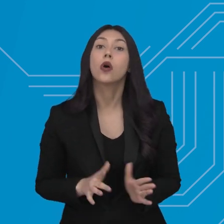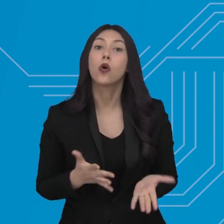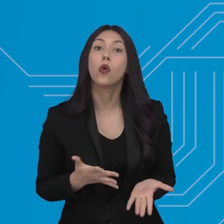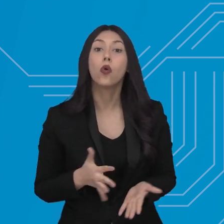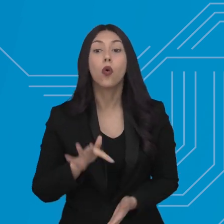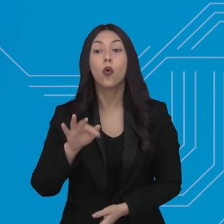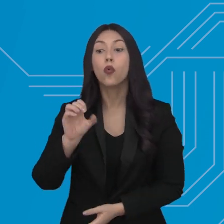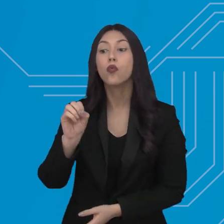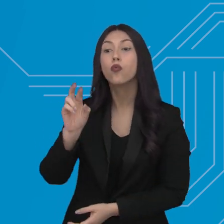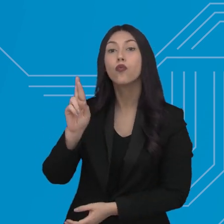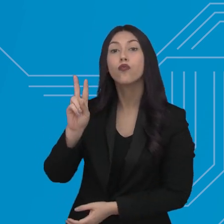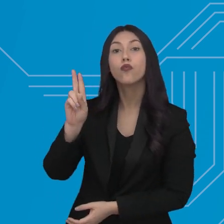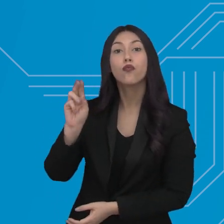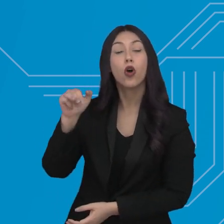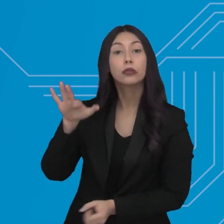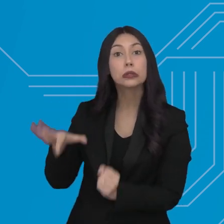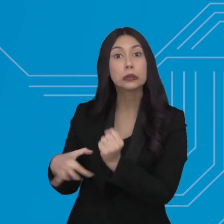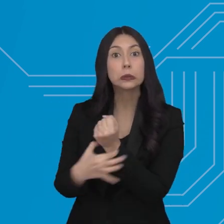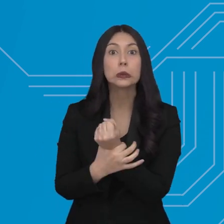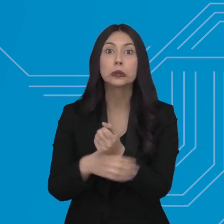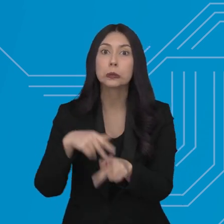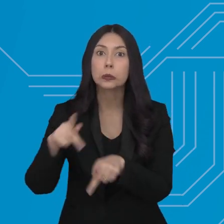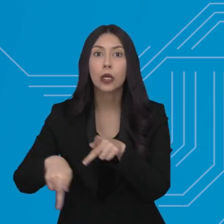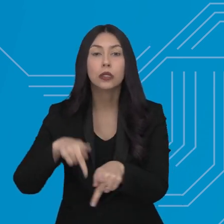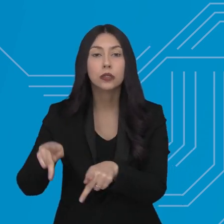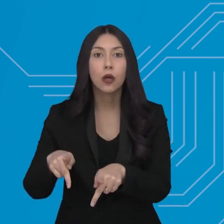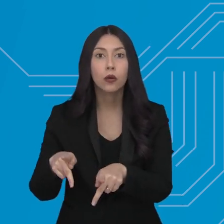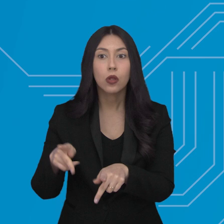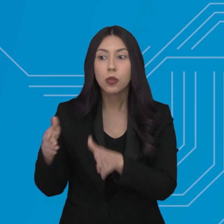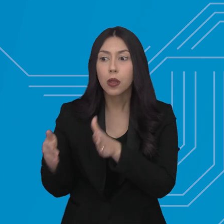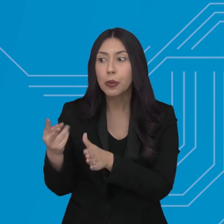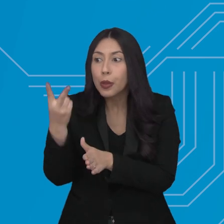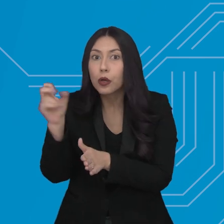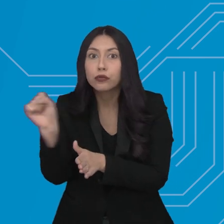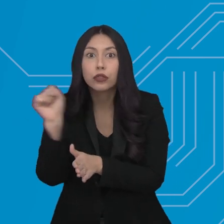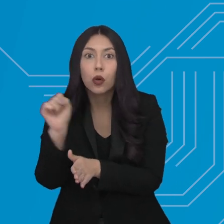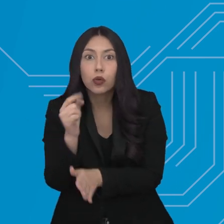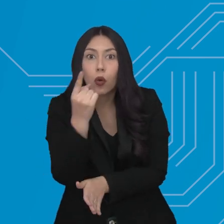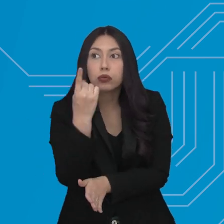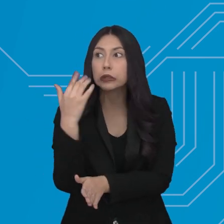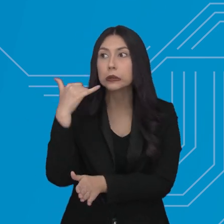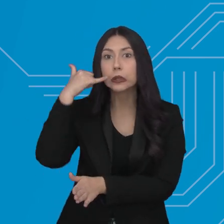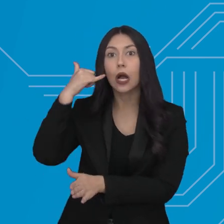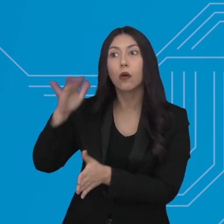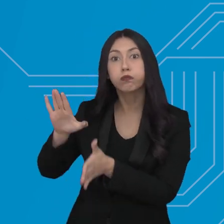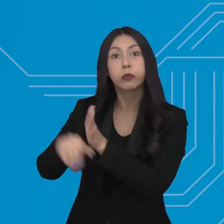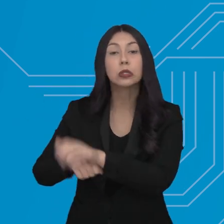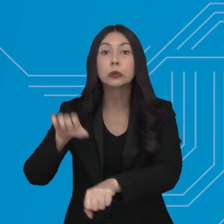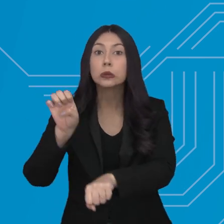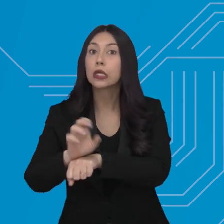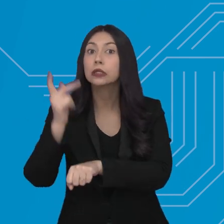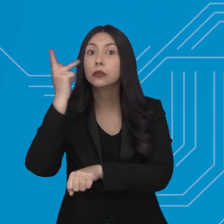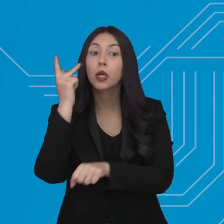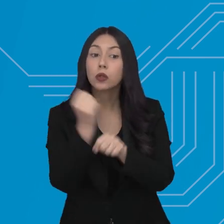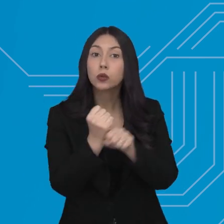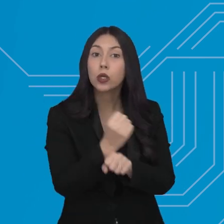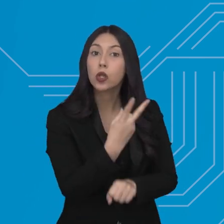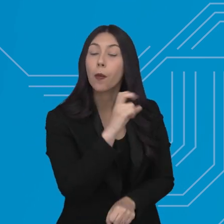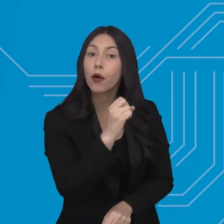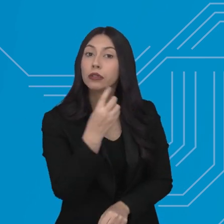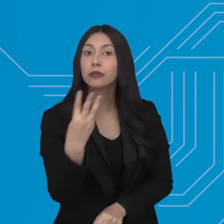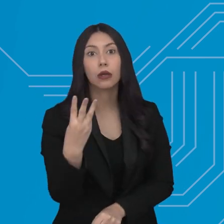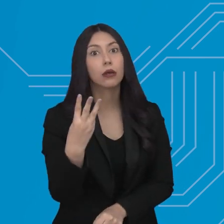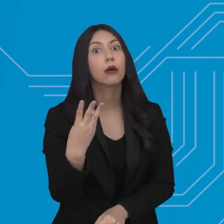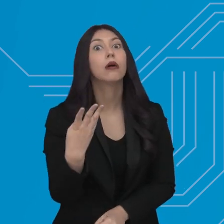do Fórum de Segurança Pública, a cada 2 segundos um aparelho foi roubado ou furtado no estado de São Paulo em